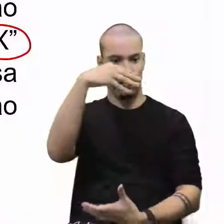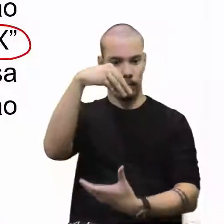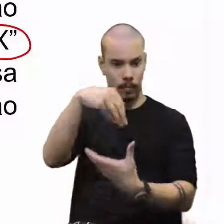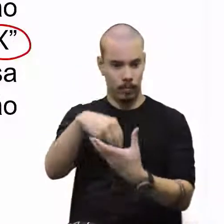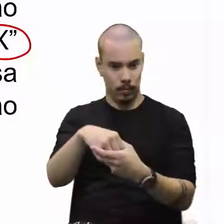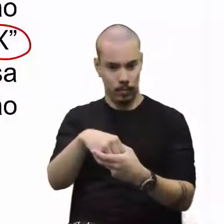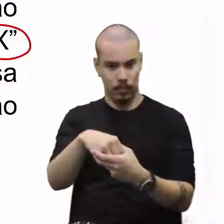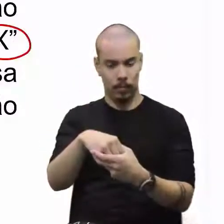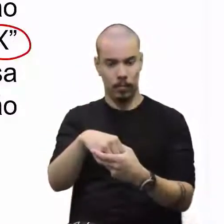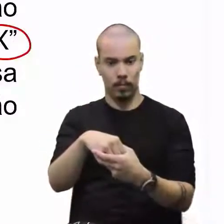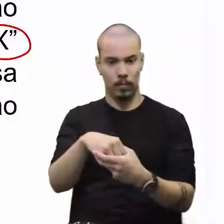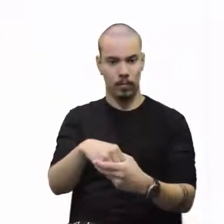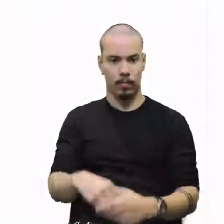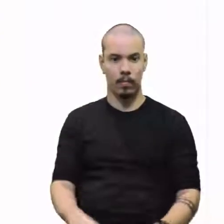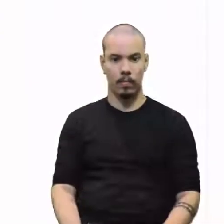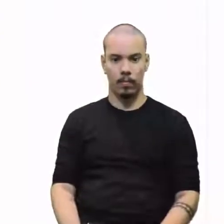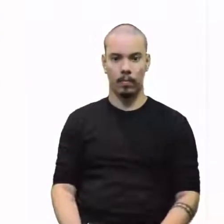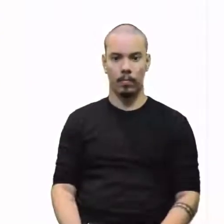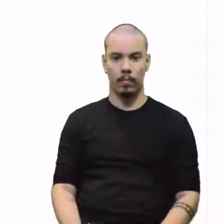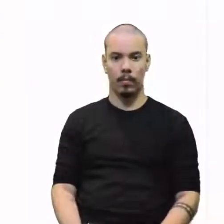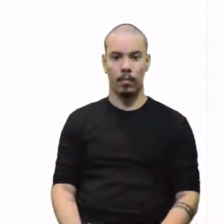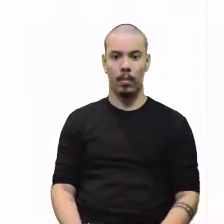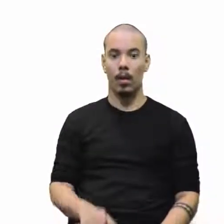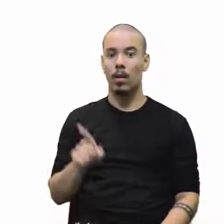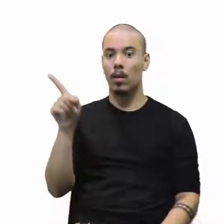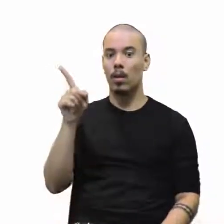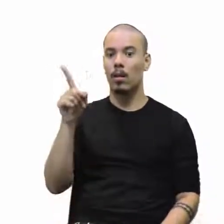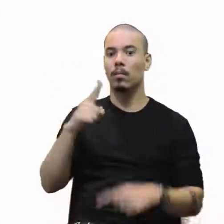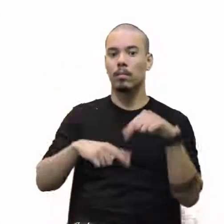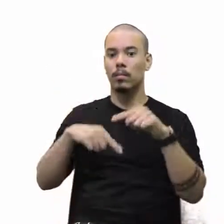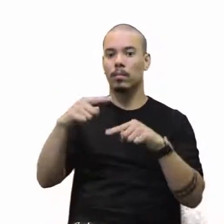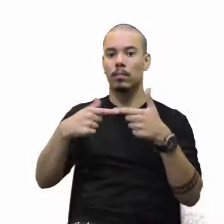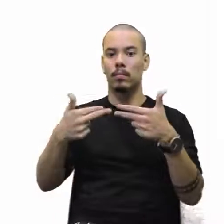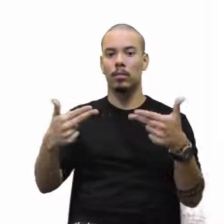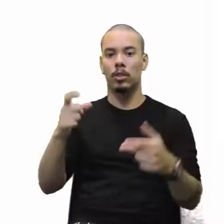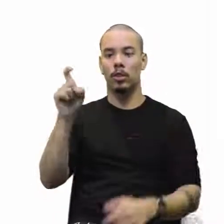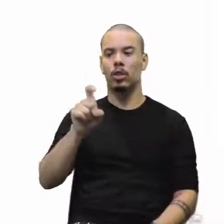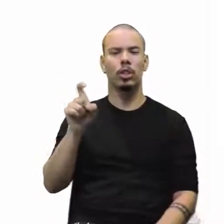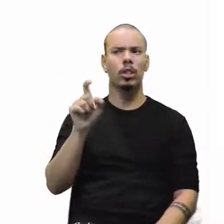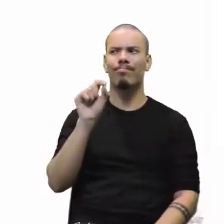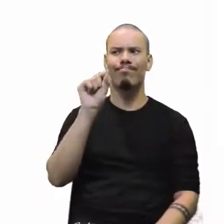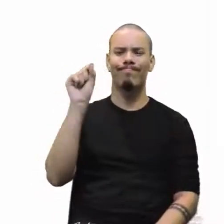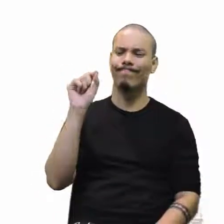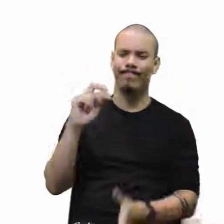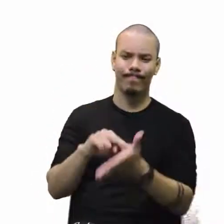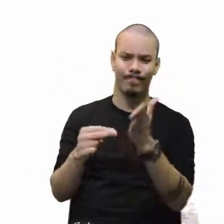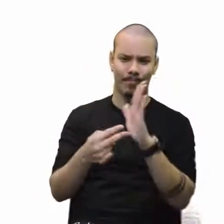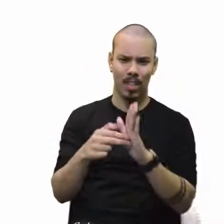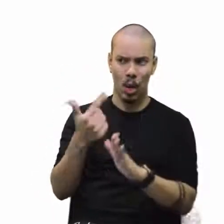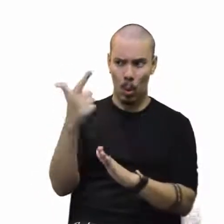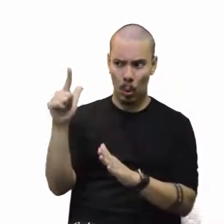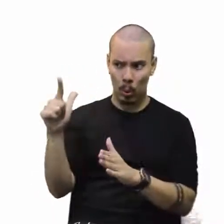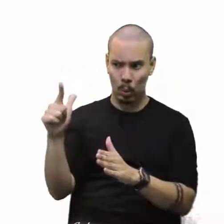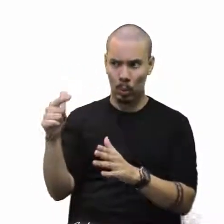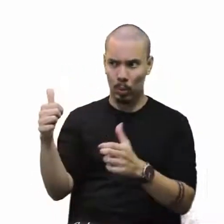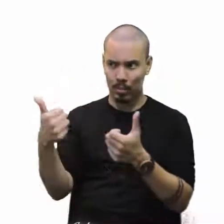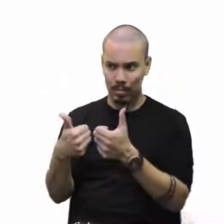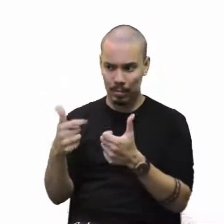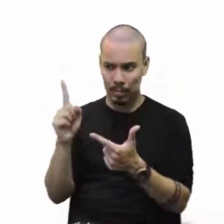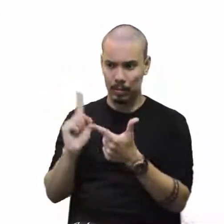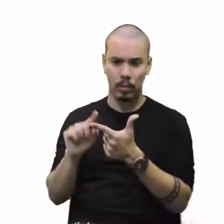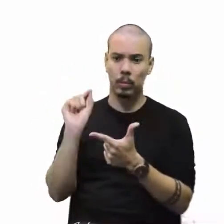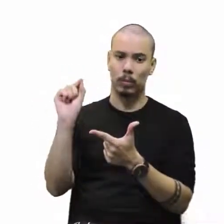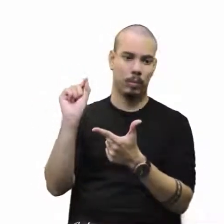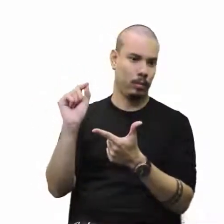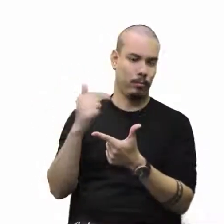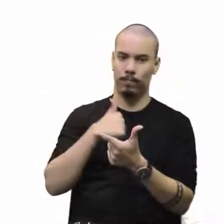voltar lá um pouquinho, né? Só para... Aí, ó, esse elemento X seria aquele ali. Sabe o que é isso aí? É um outro ímã? O que é que está aí?